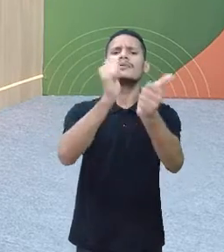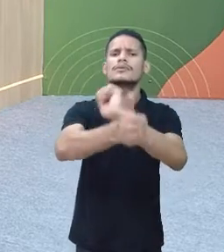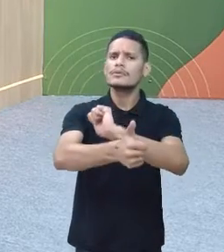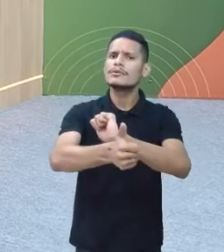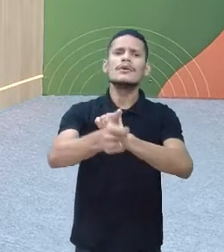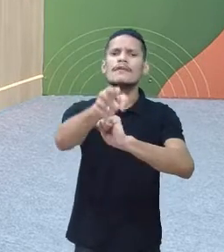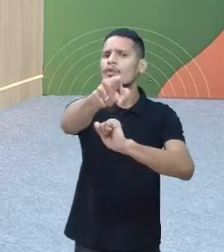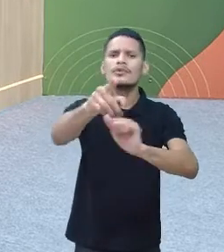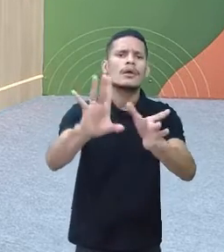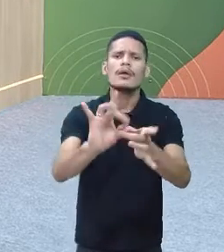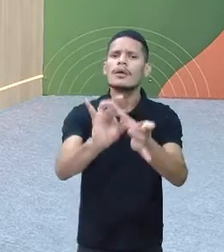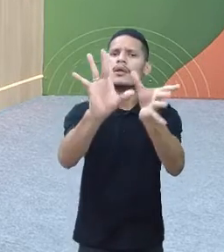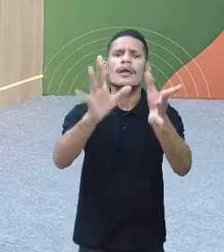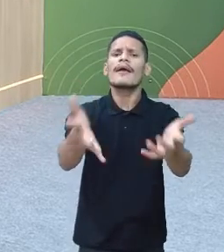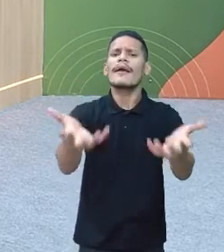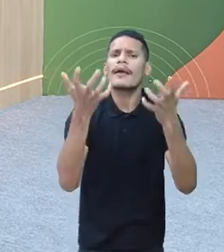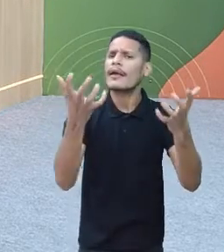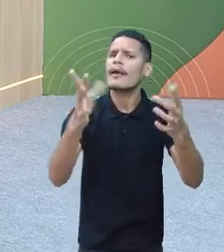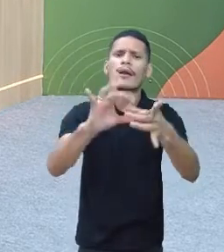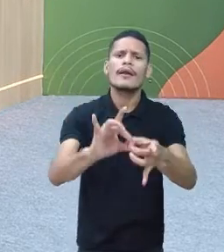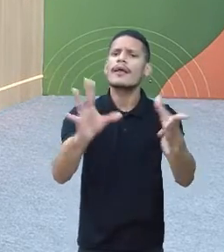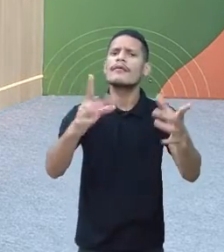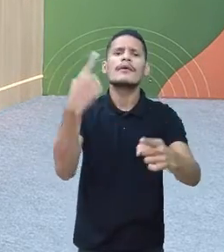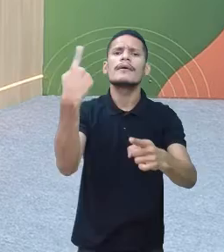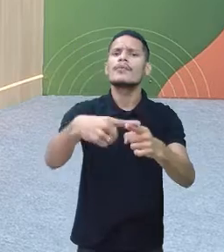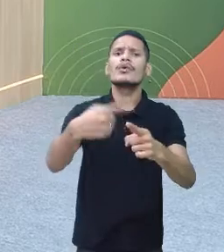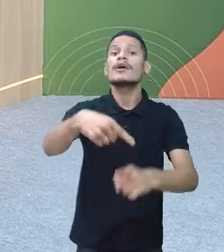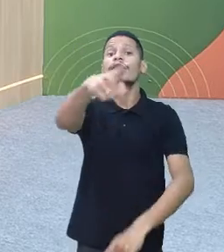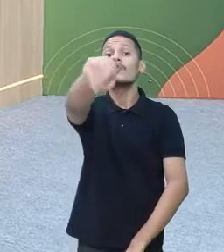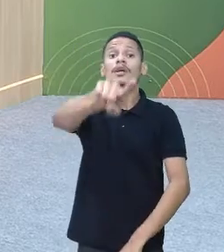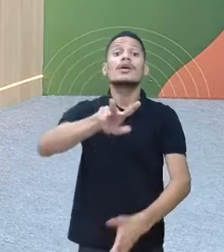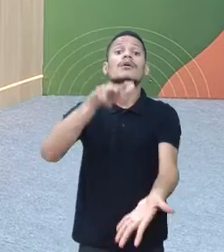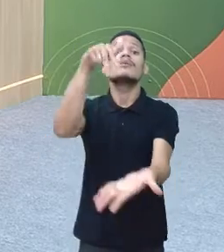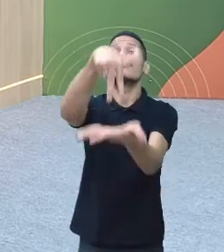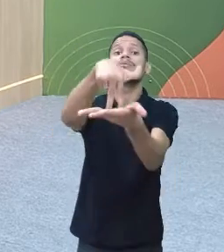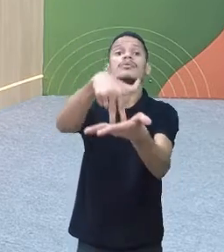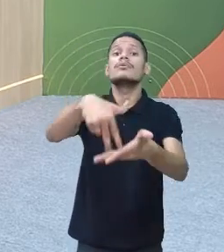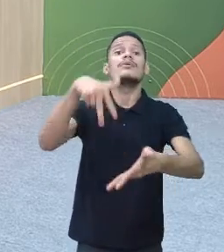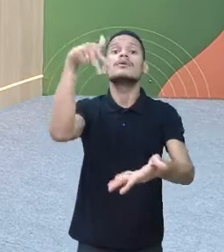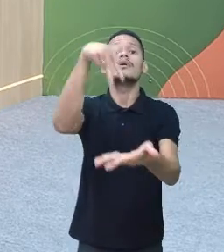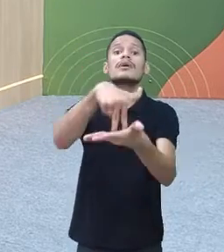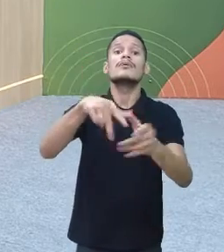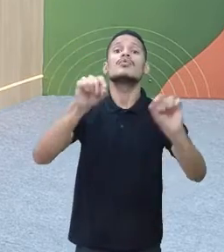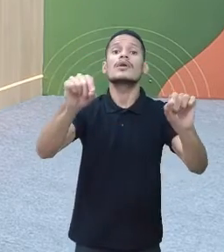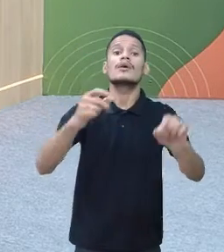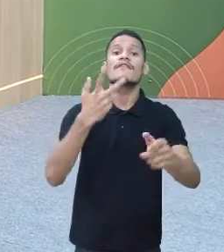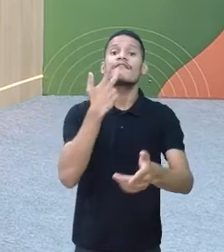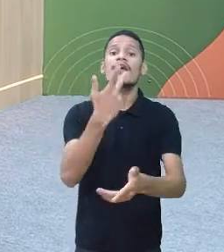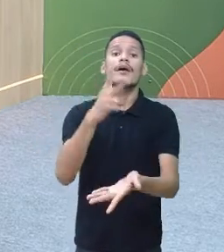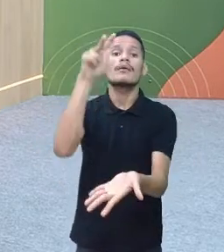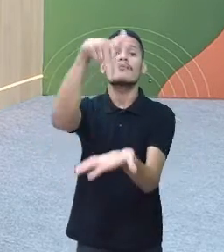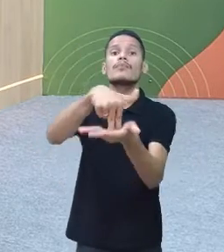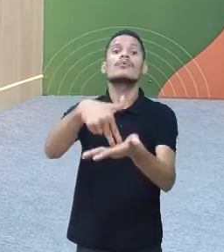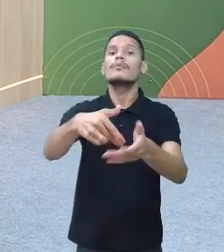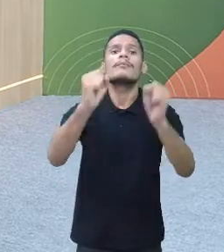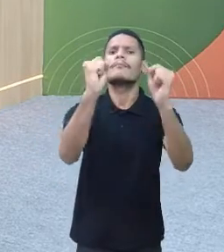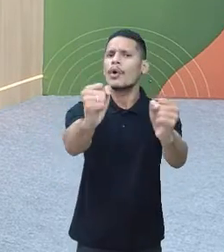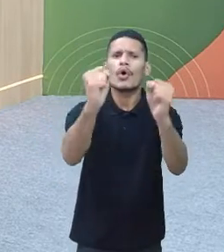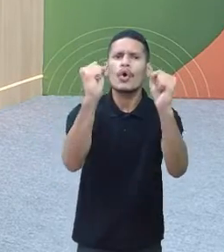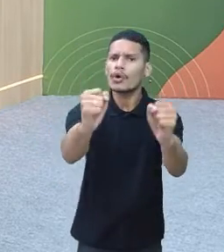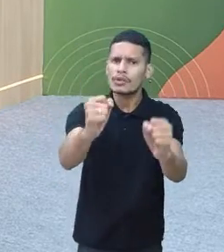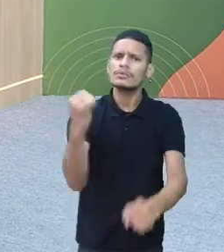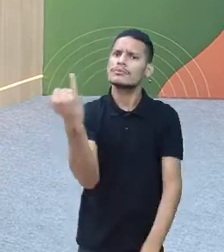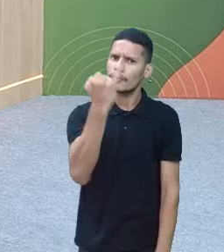faça o que você quiser, porque pega o seu lugar de origem, pega o seu lugar de fala também, viu? É